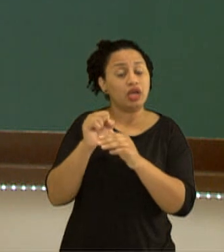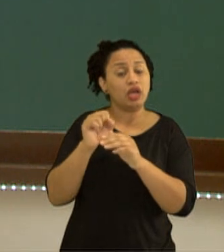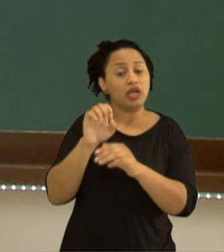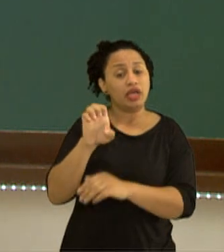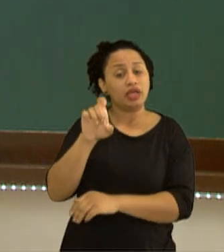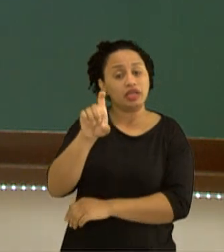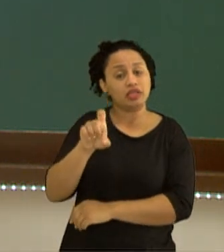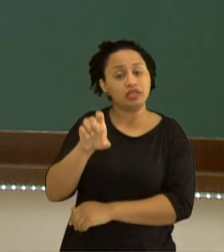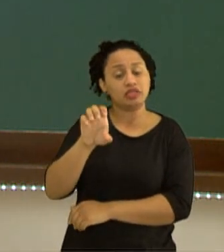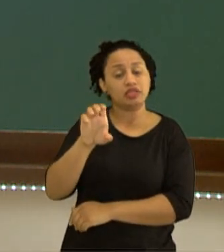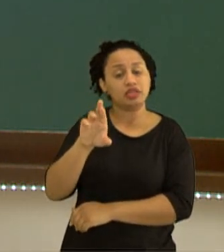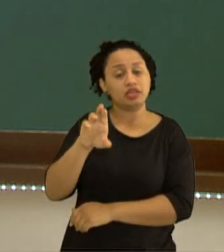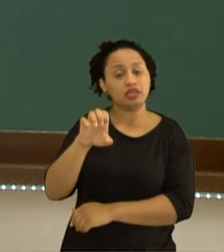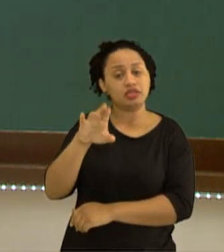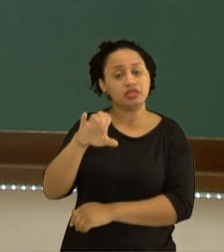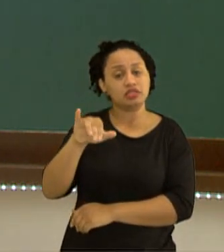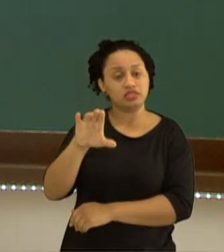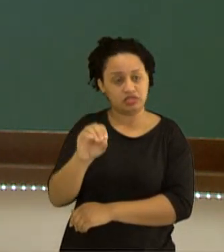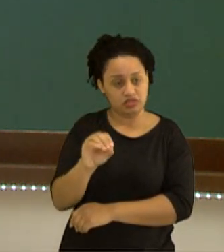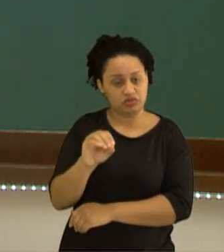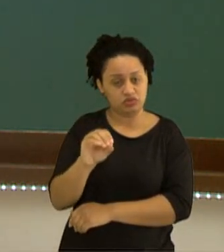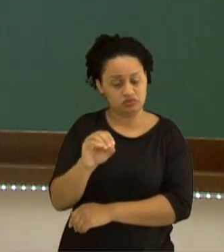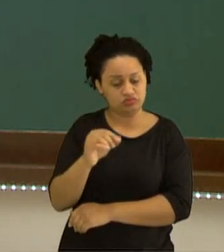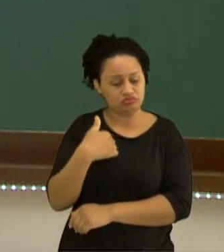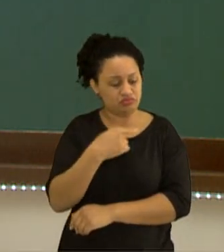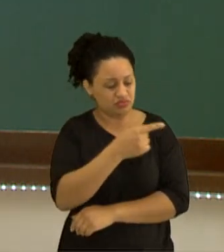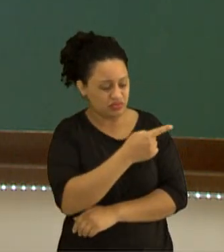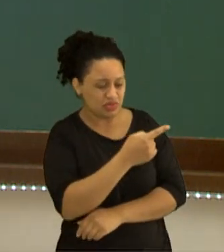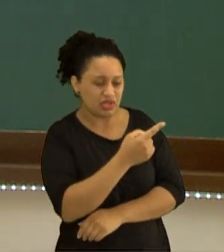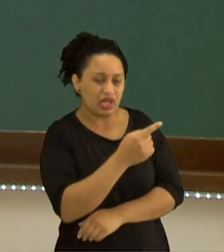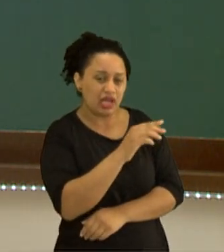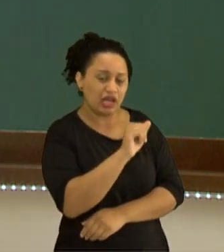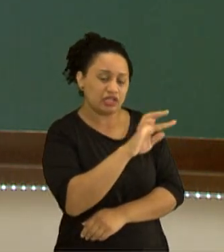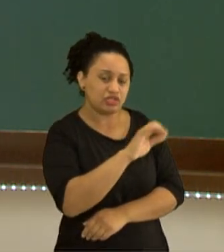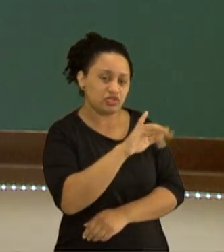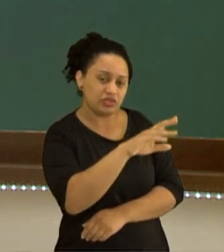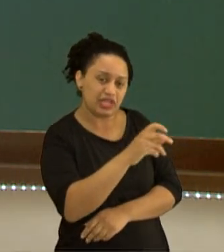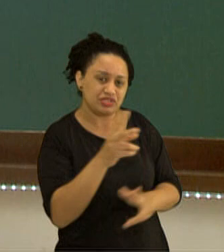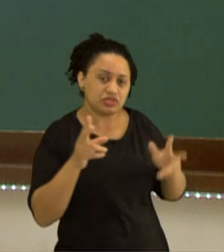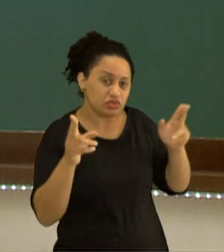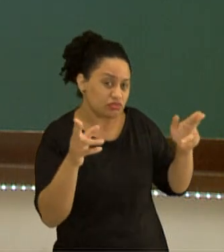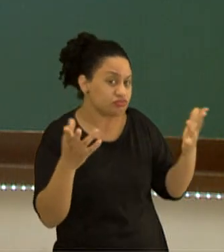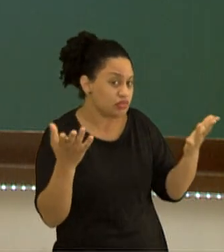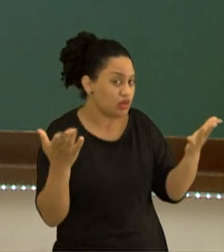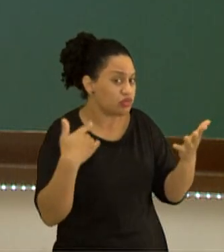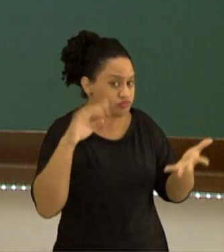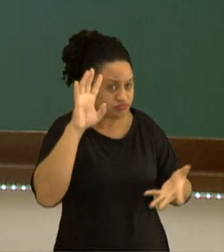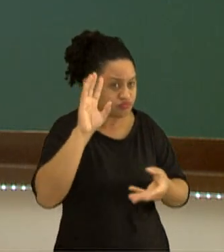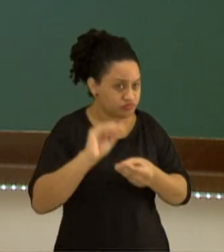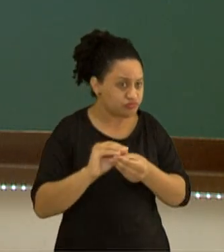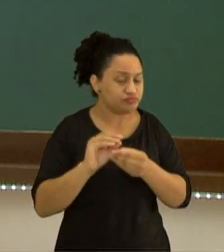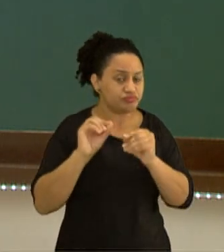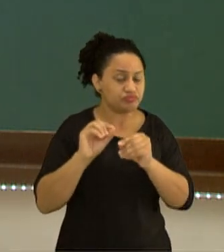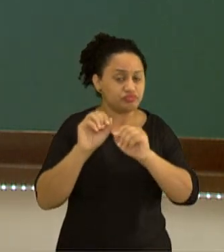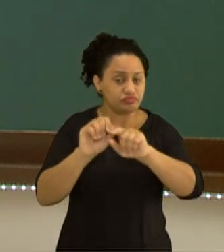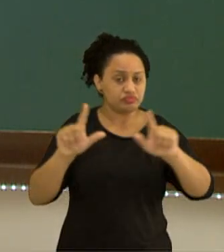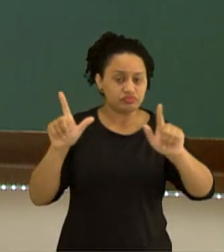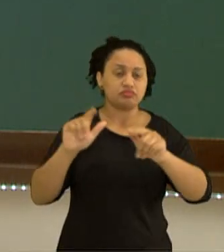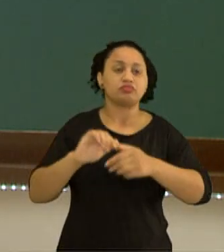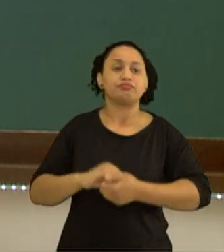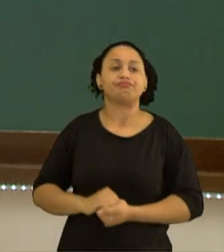físico. Então, exercício físico é a mesma coisa que atividade física? Tá? Nós vamos entender isso com mais uma atividade.